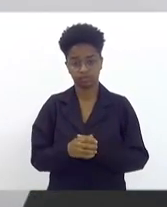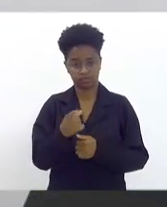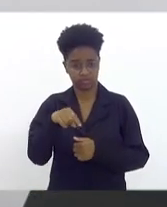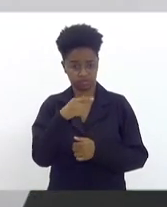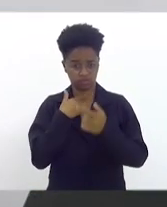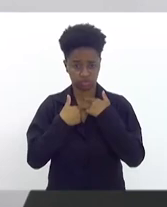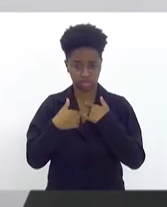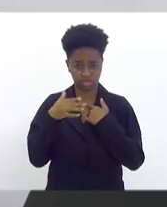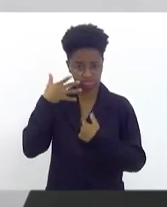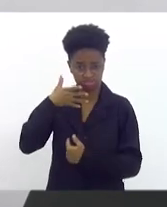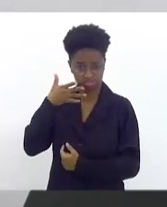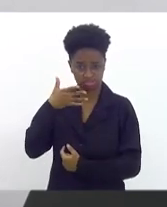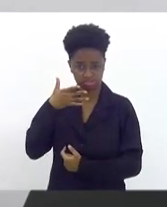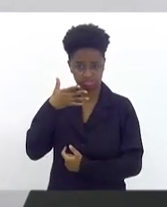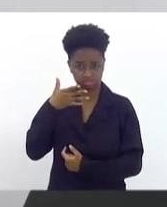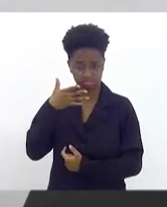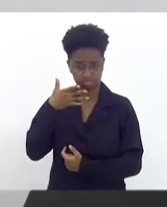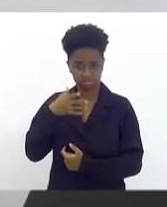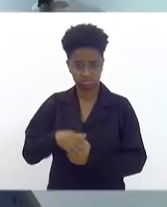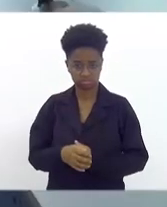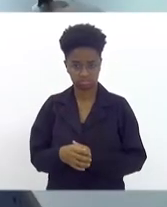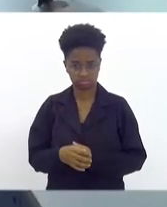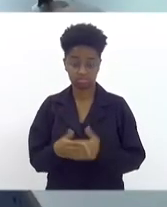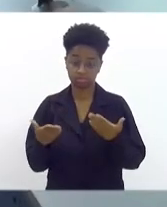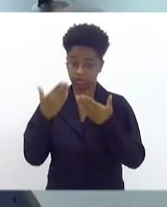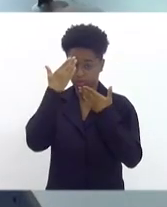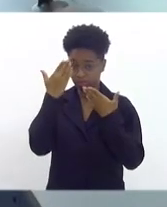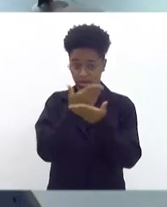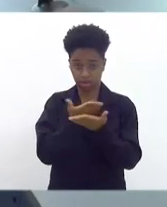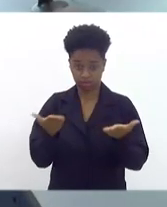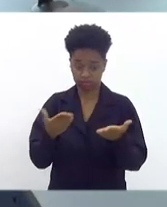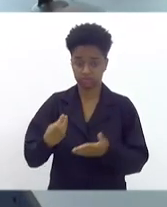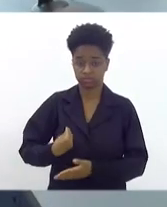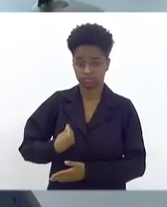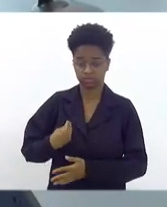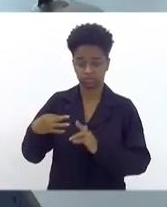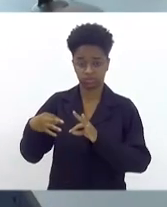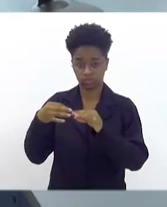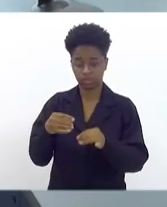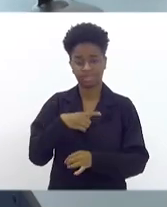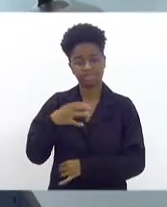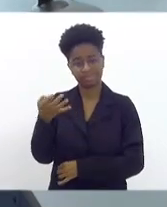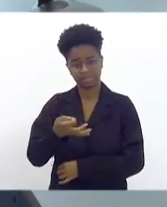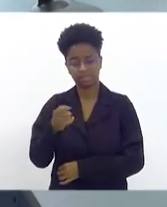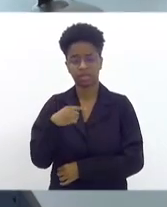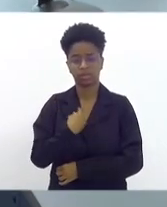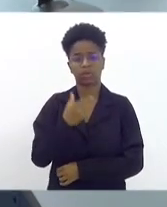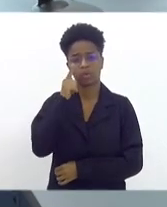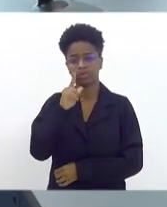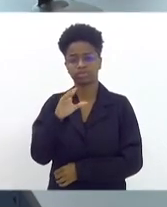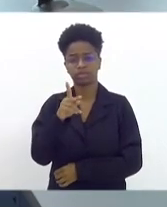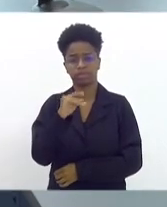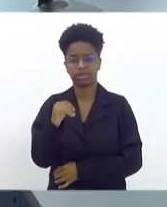quer mais fazer uso da palavra? Não. Então, muito obrigado à consideração, à presença de todos. Tenho certeza que a gente vai fazer uma